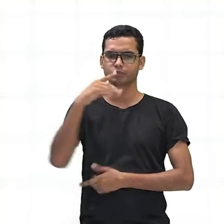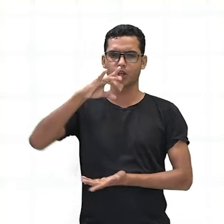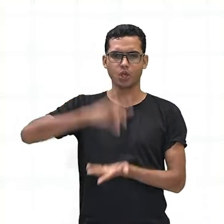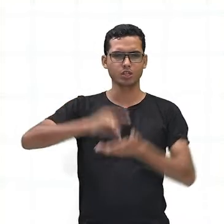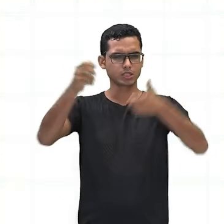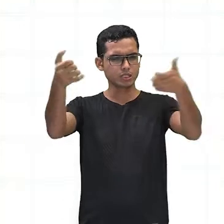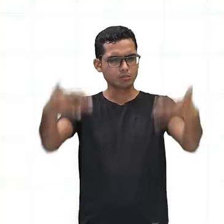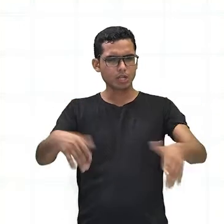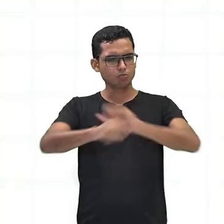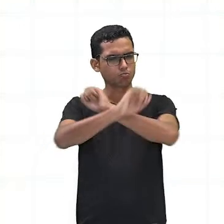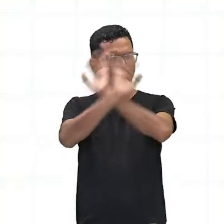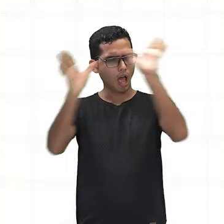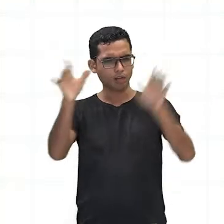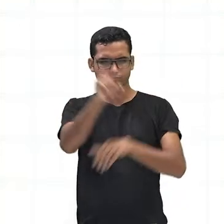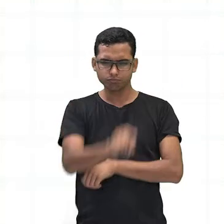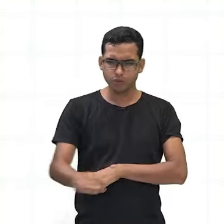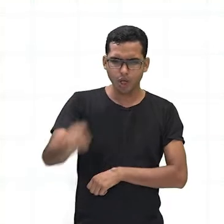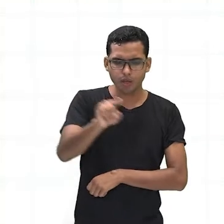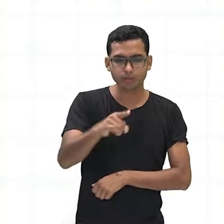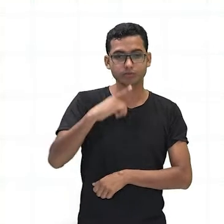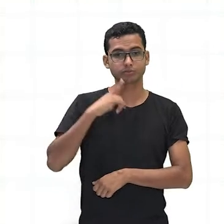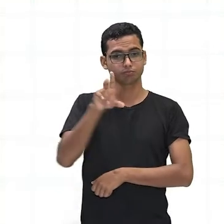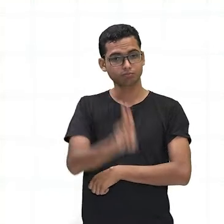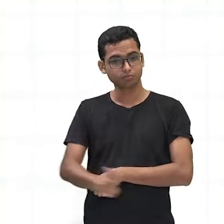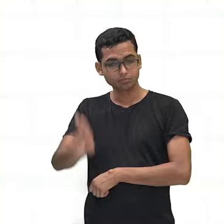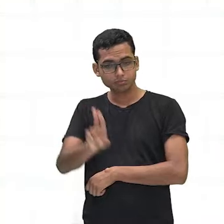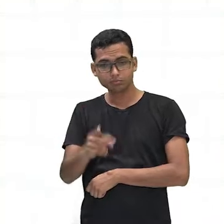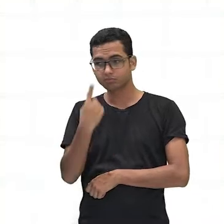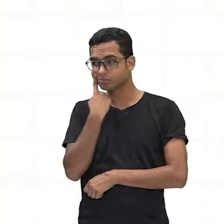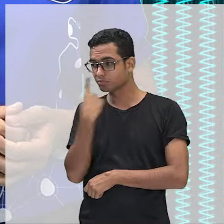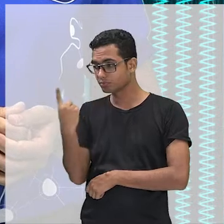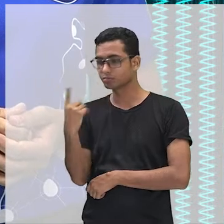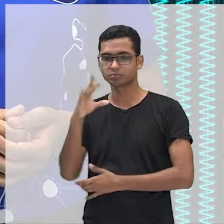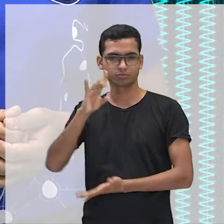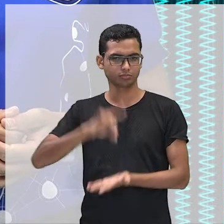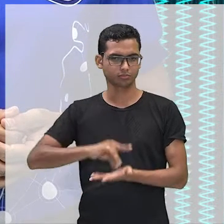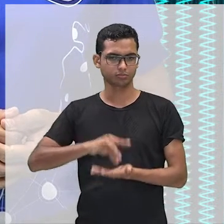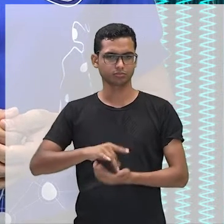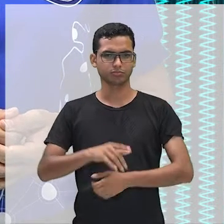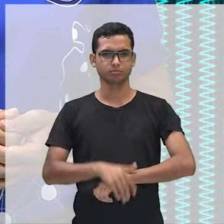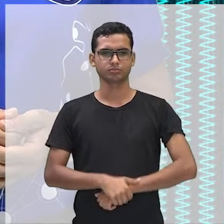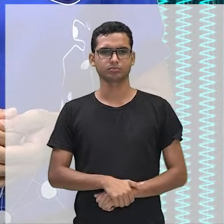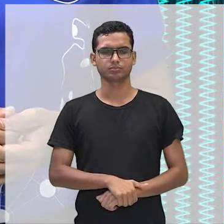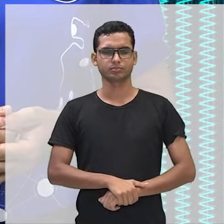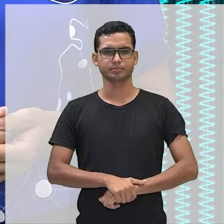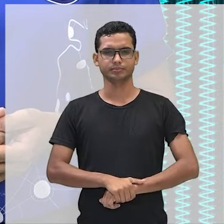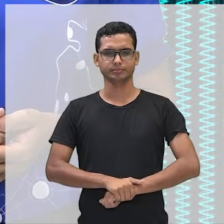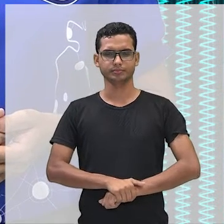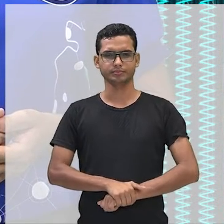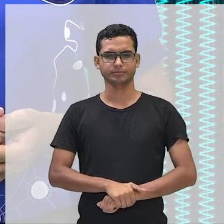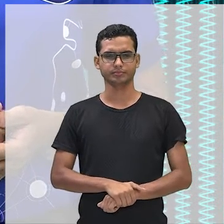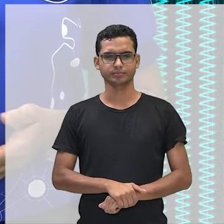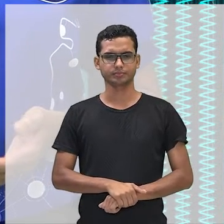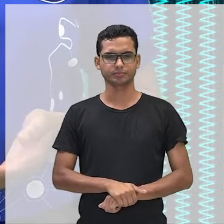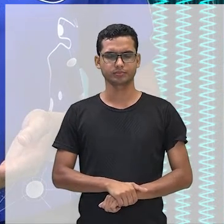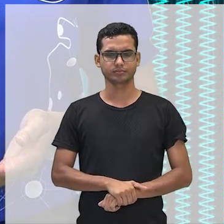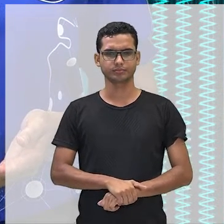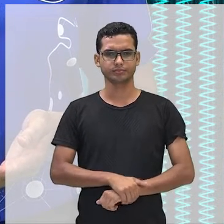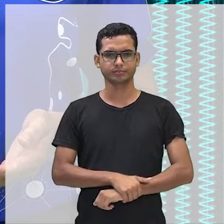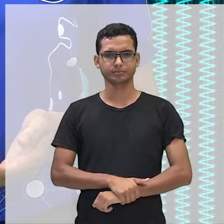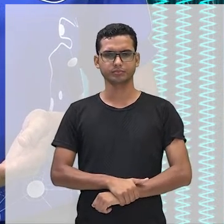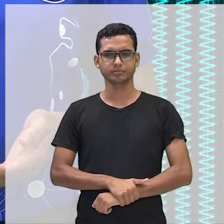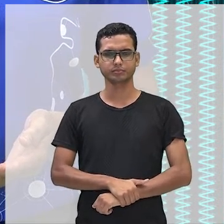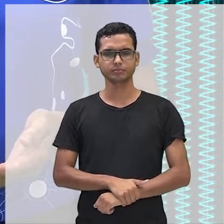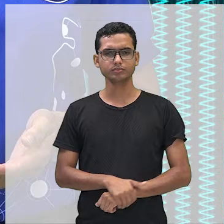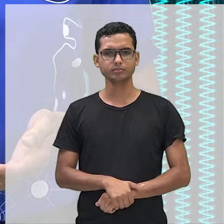claro para vocês este uso dos object pronouns. Então, olha só. Agora, na